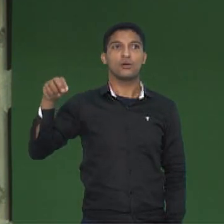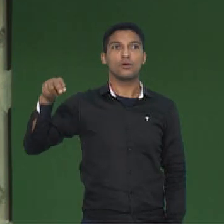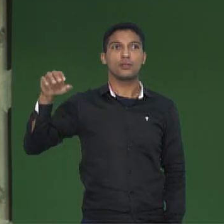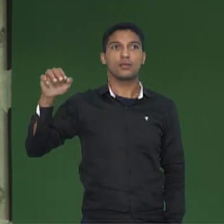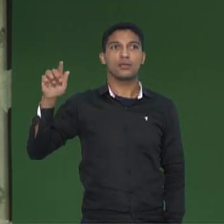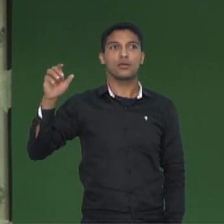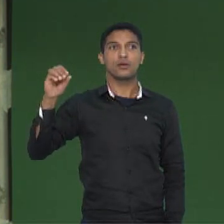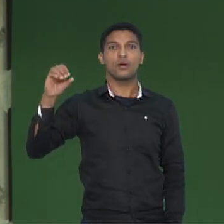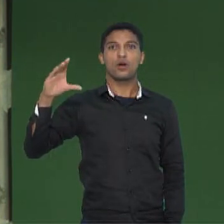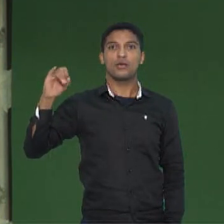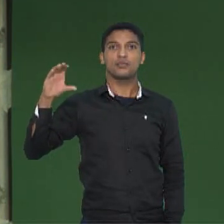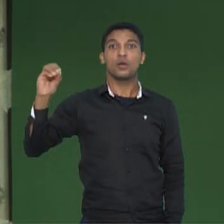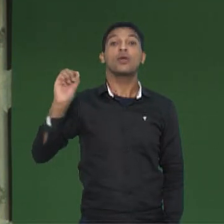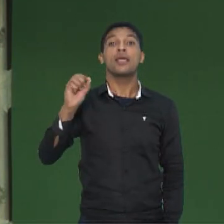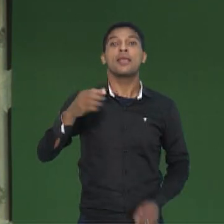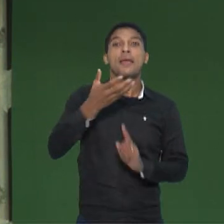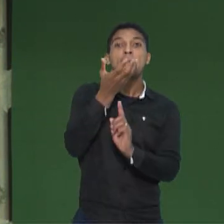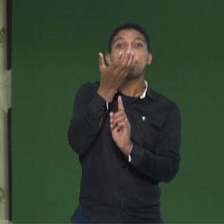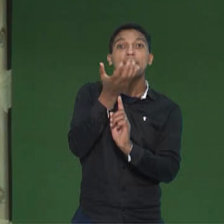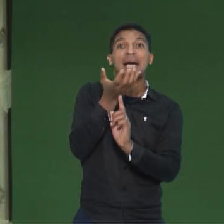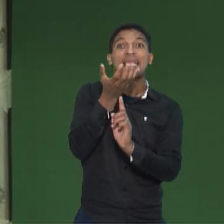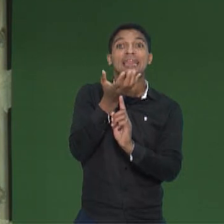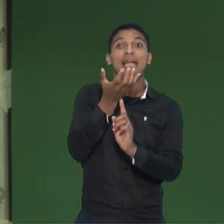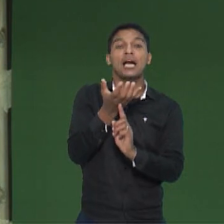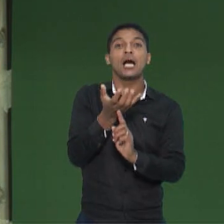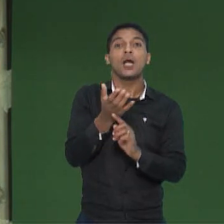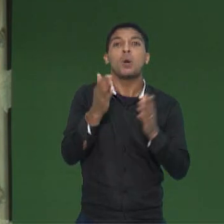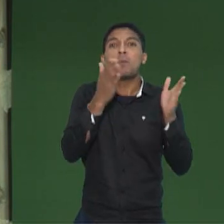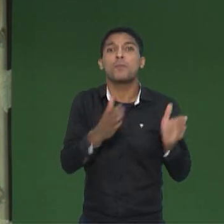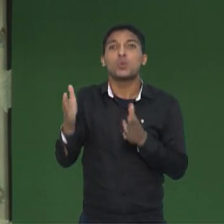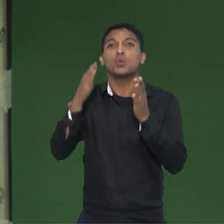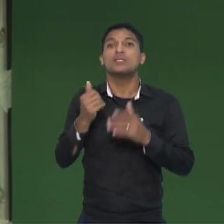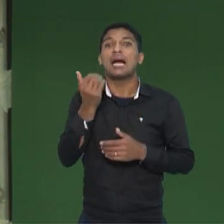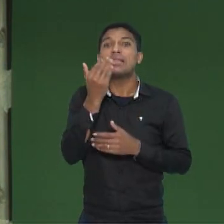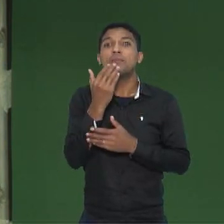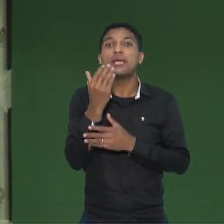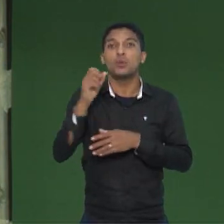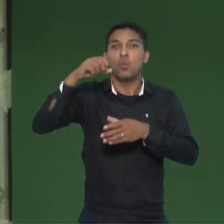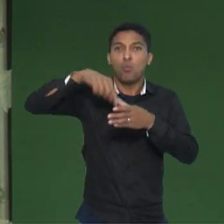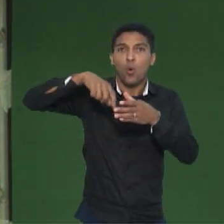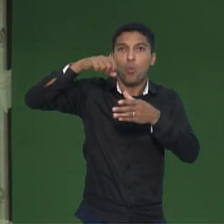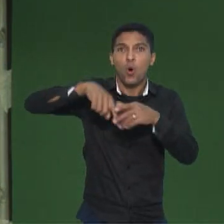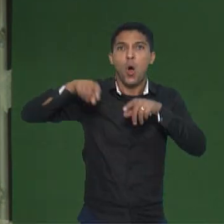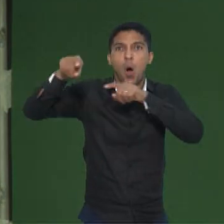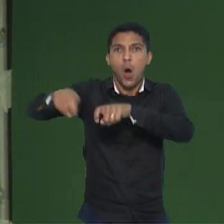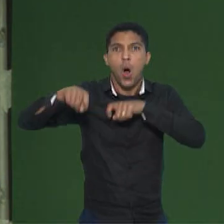mundo por hectare. Hectare, 10 mil metros quadrados, né? E